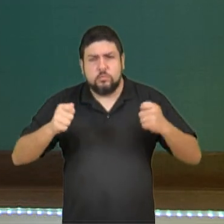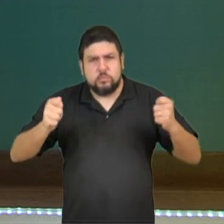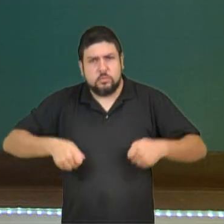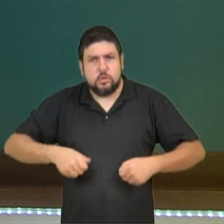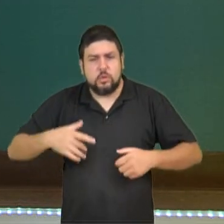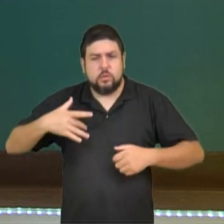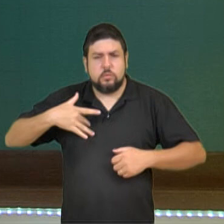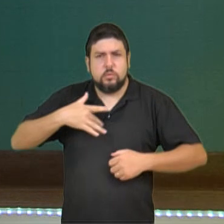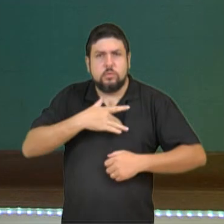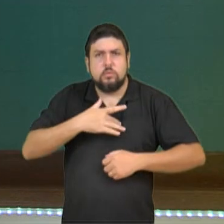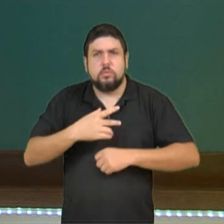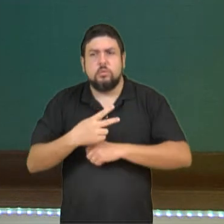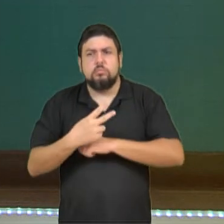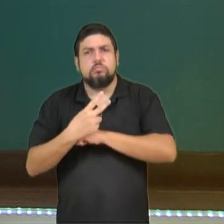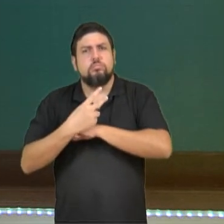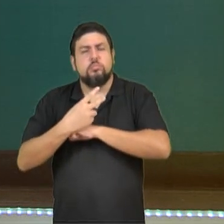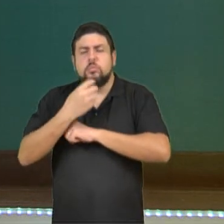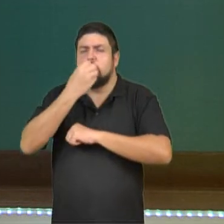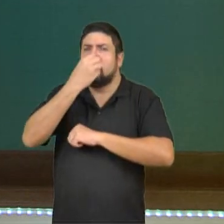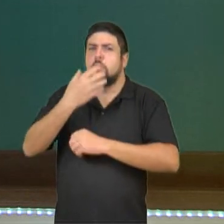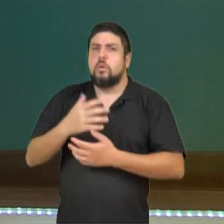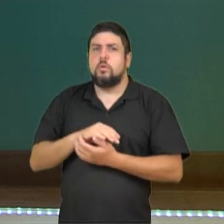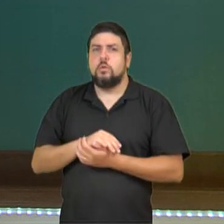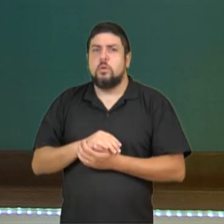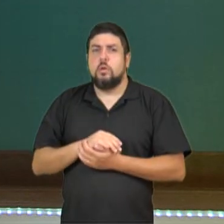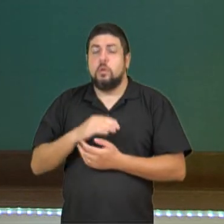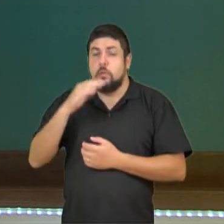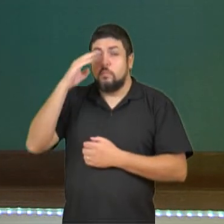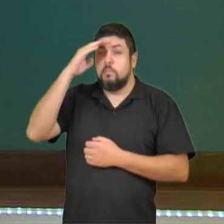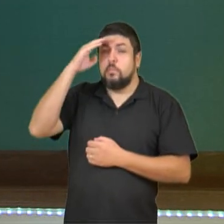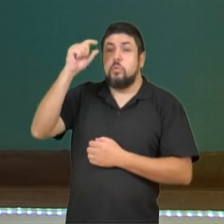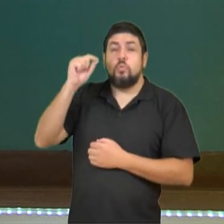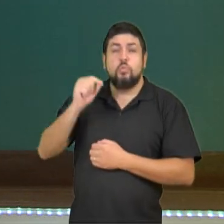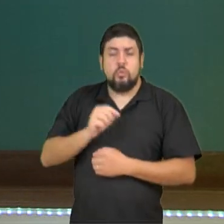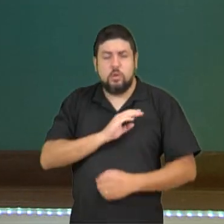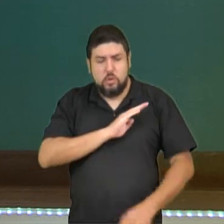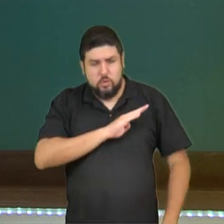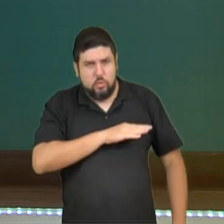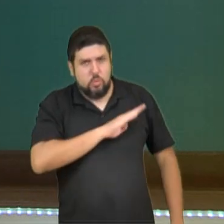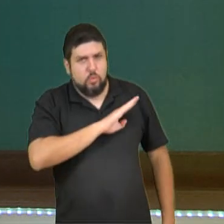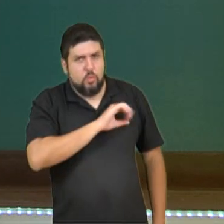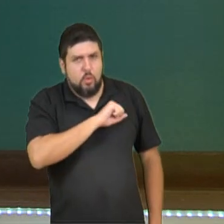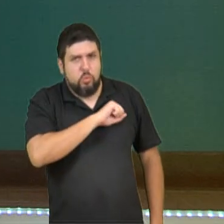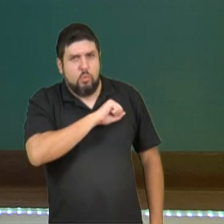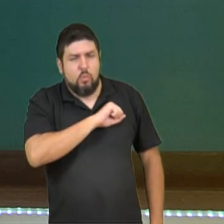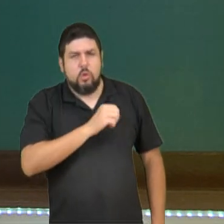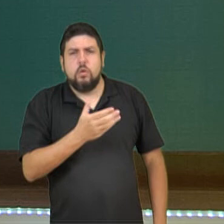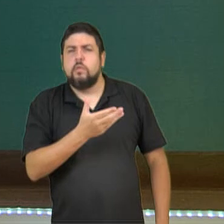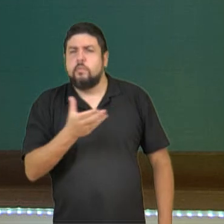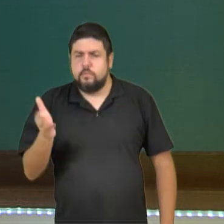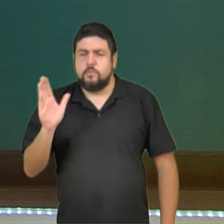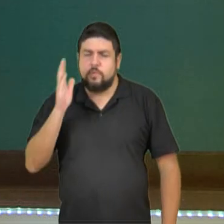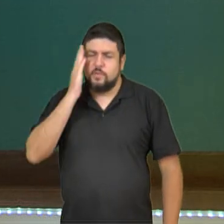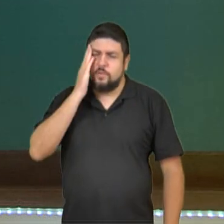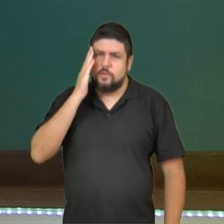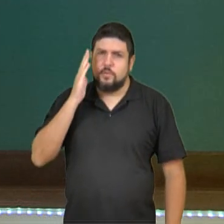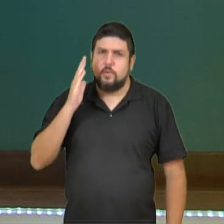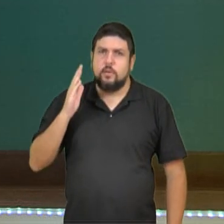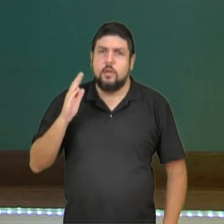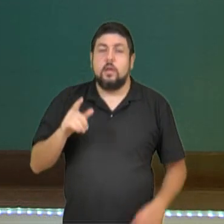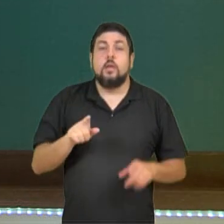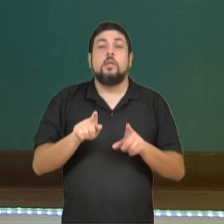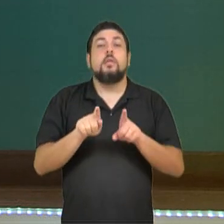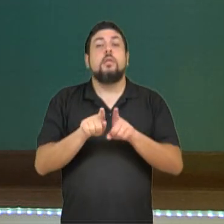à saúde, principalmente para a saúde do sistema cardiovascular, como você já sabe, e também